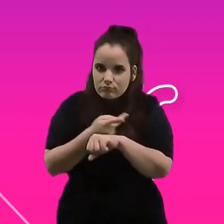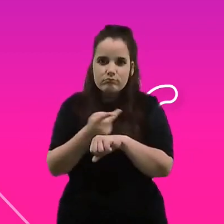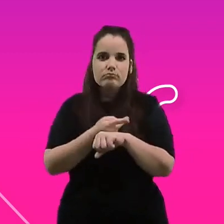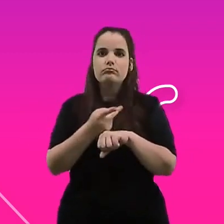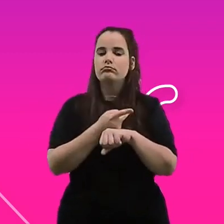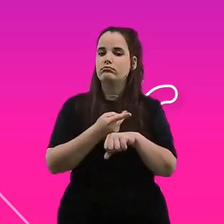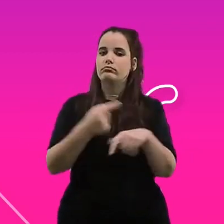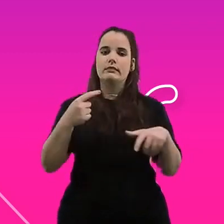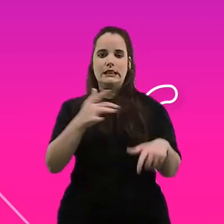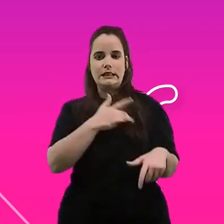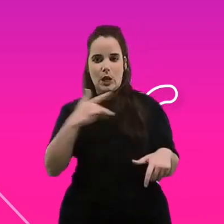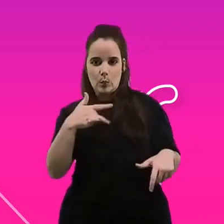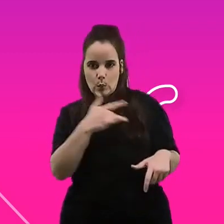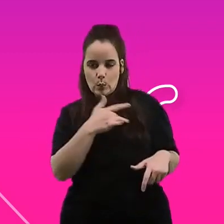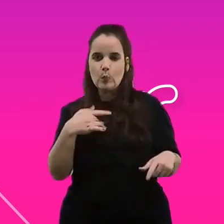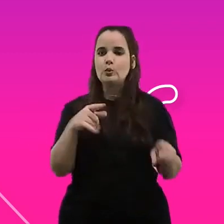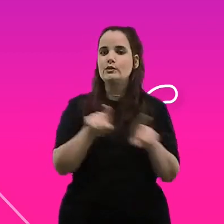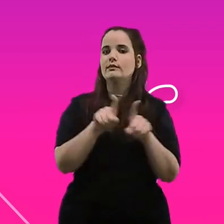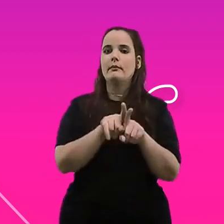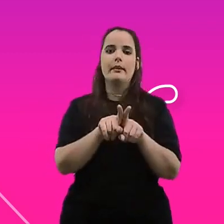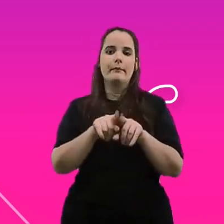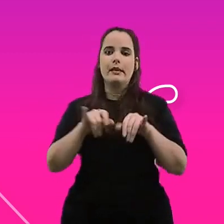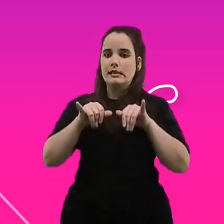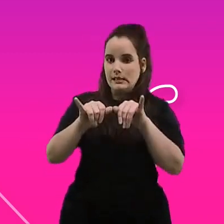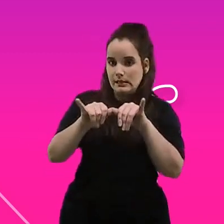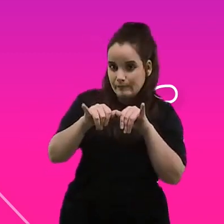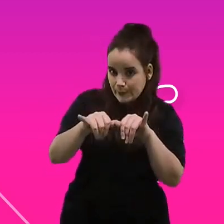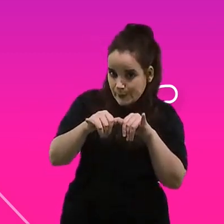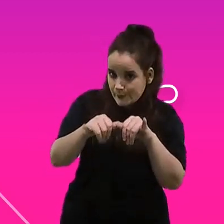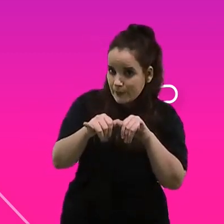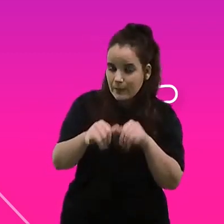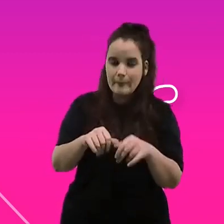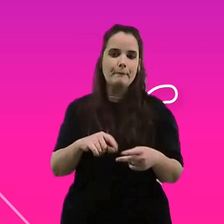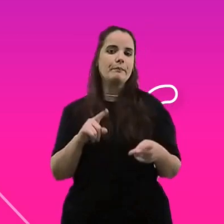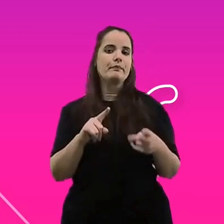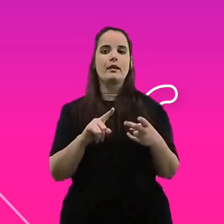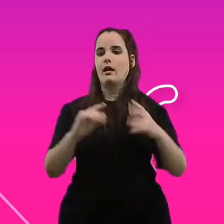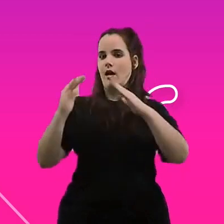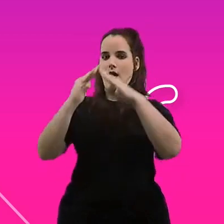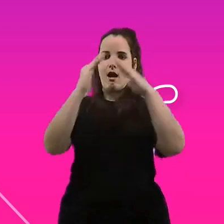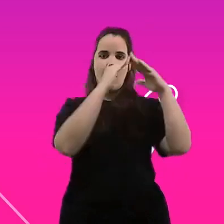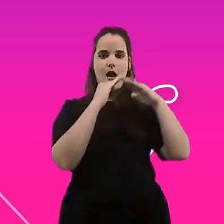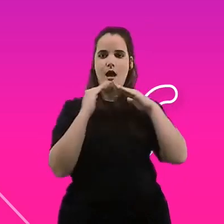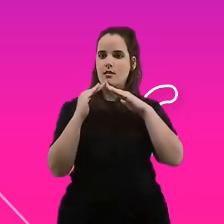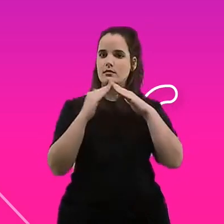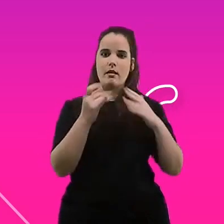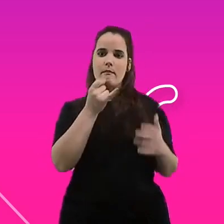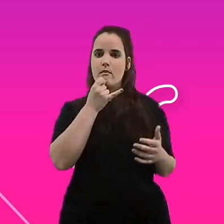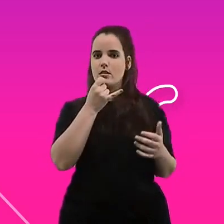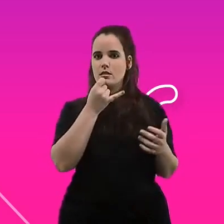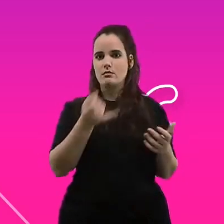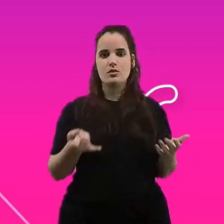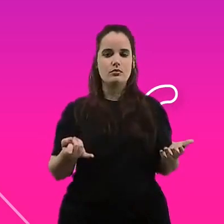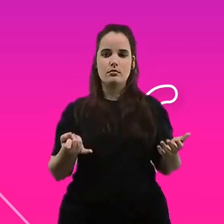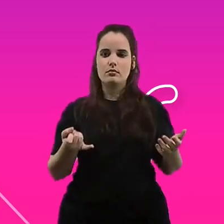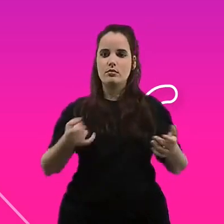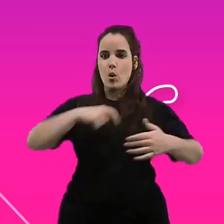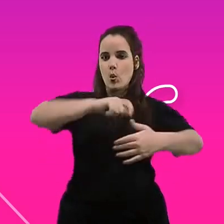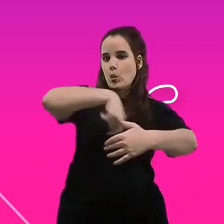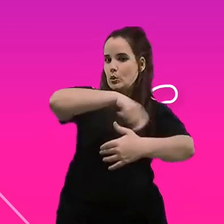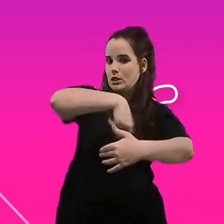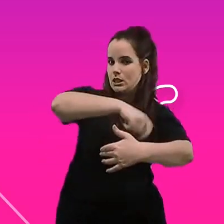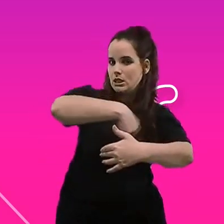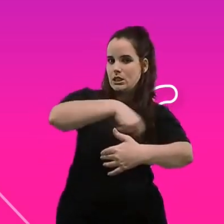do supermercado, a melhorias do lar, né, como com itens básicos ou de cozinha, de banheiro,